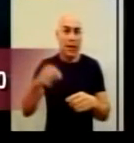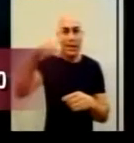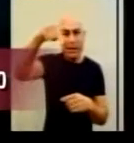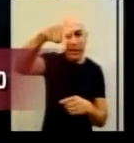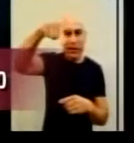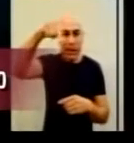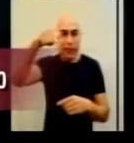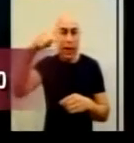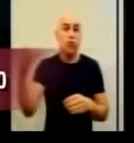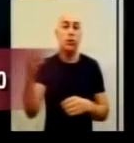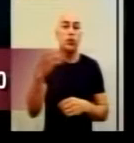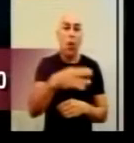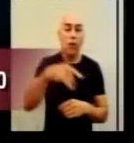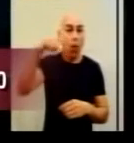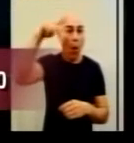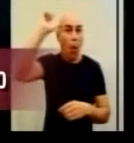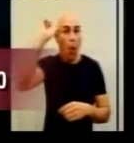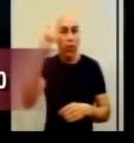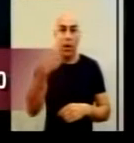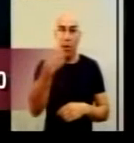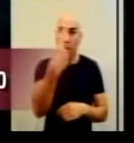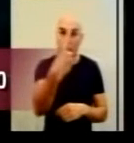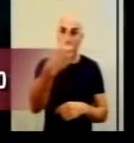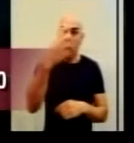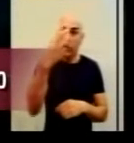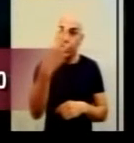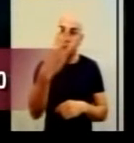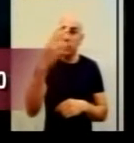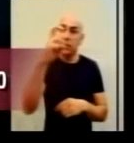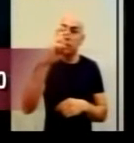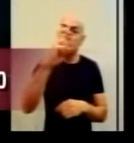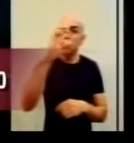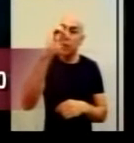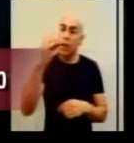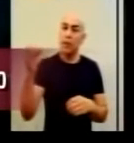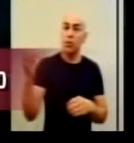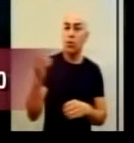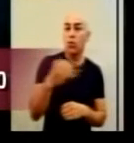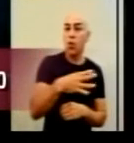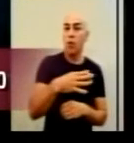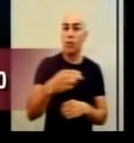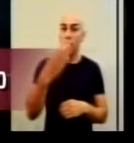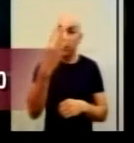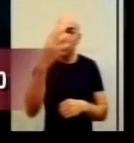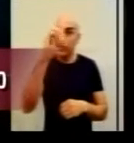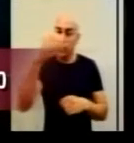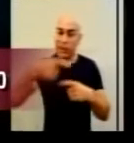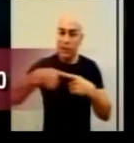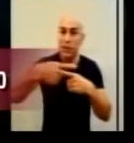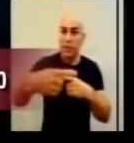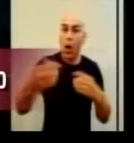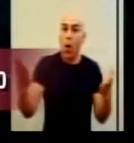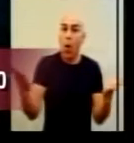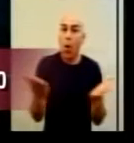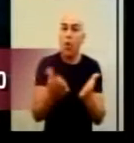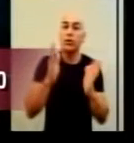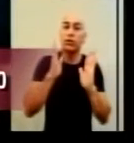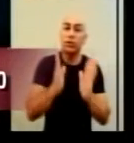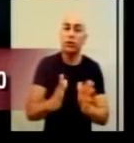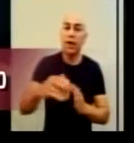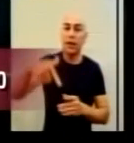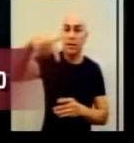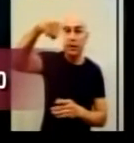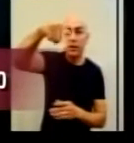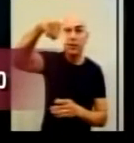casos. Ontem nós anunciamos 1.350 casos na semana 30 e hoje já entraram mais 77 casos